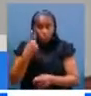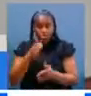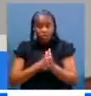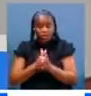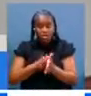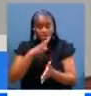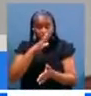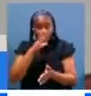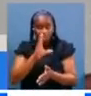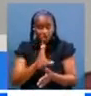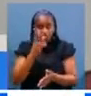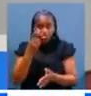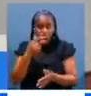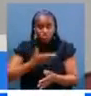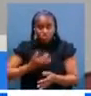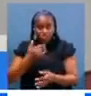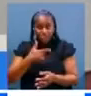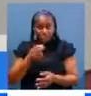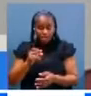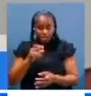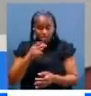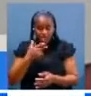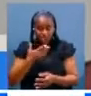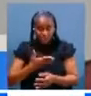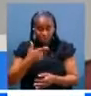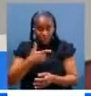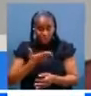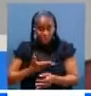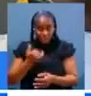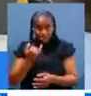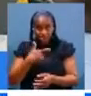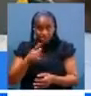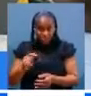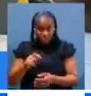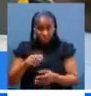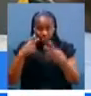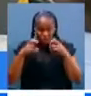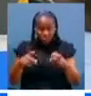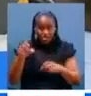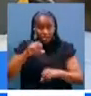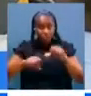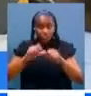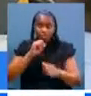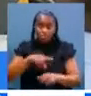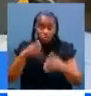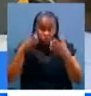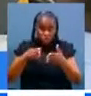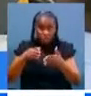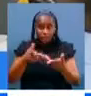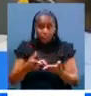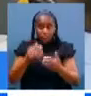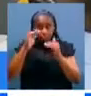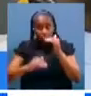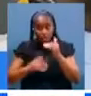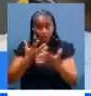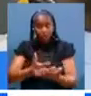oportunidade, segundo Judith Nascimento, dos investigadores apresentarem soluções científicas que podem ajudar nas decisões para mitigar os